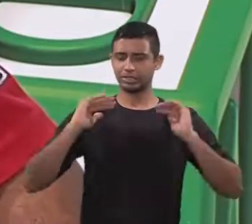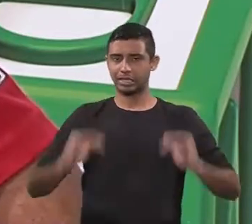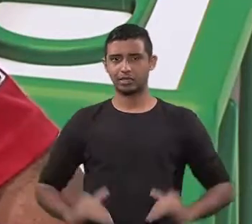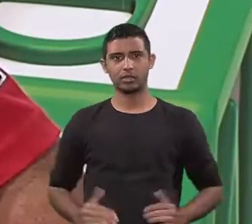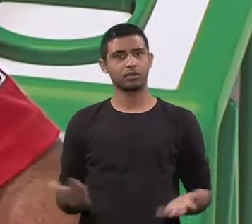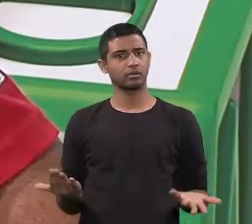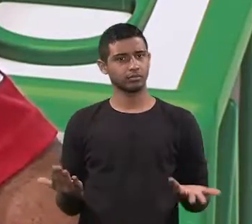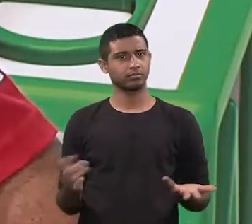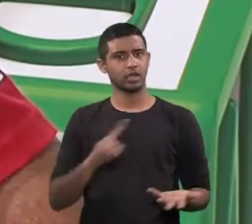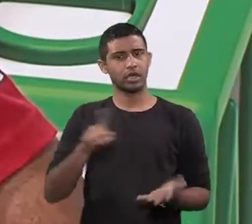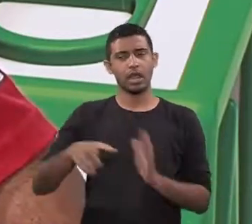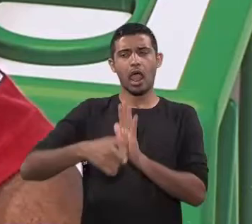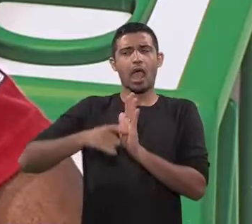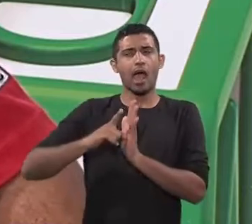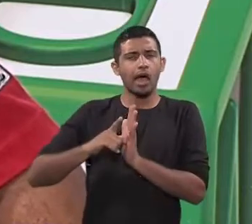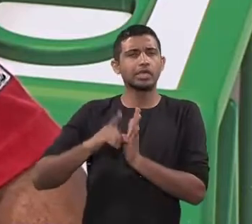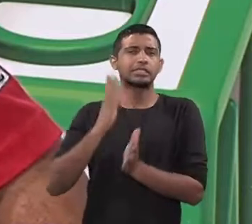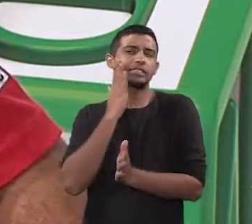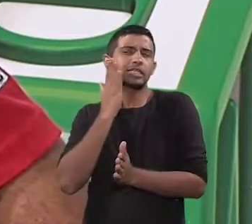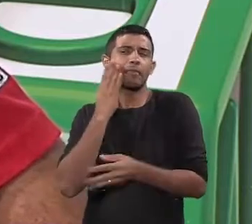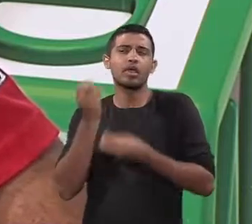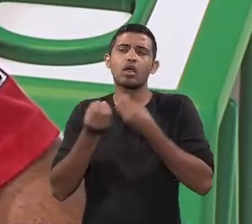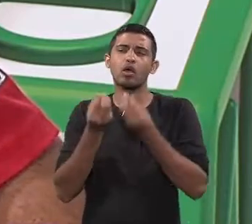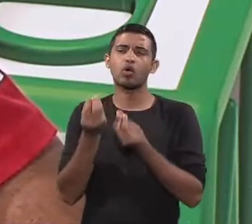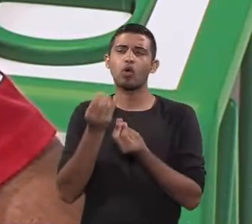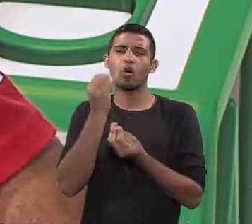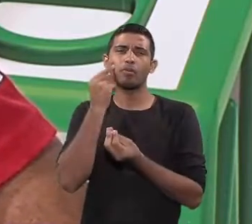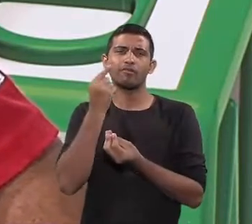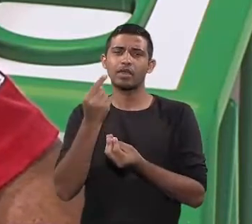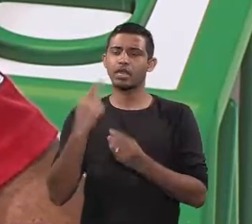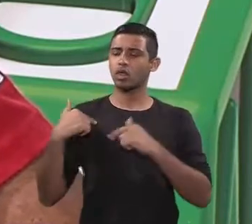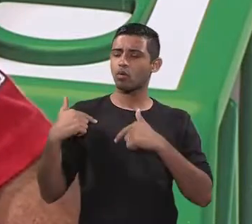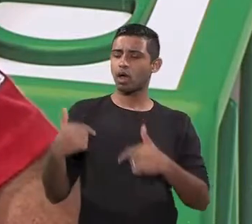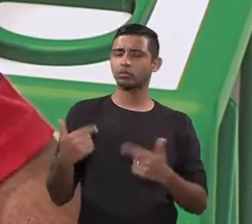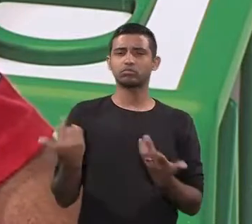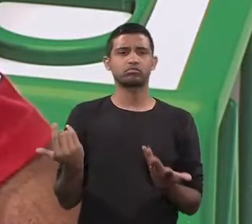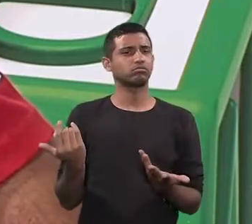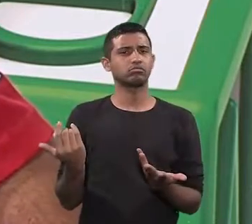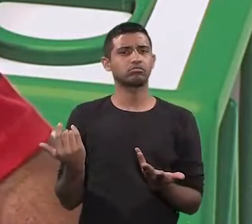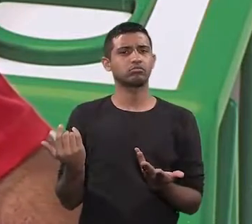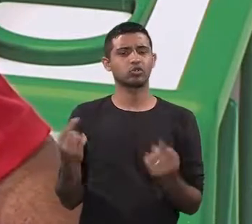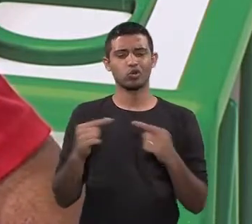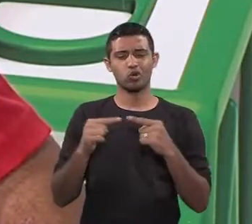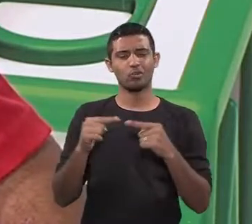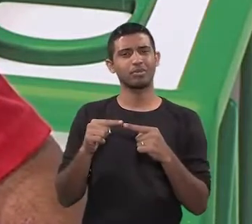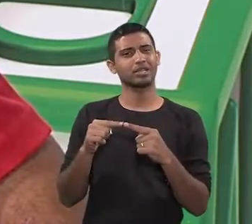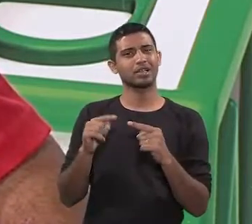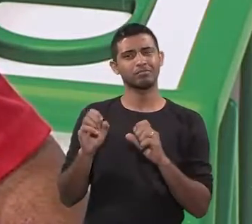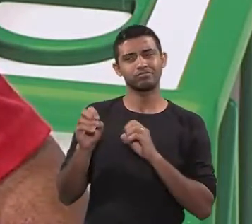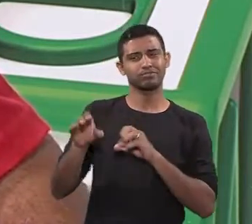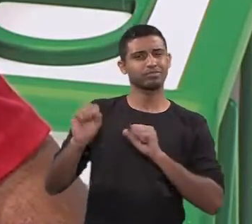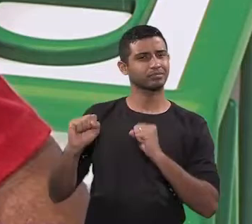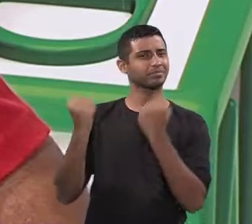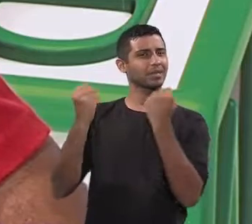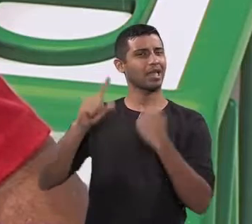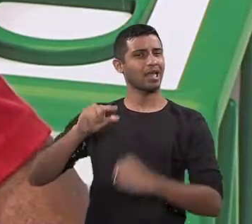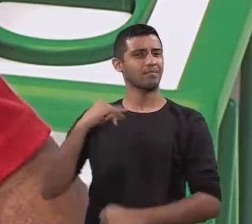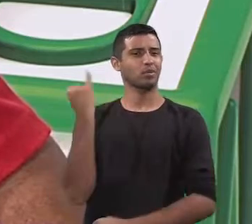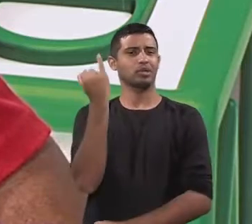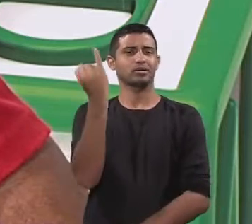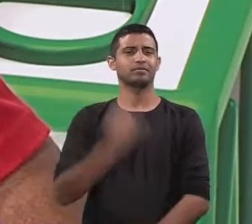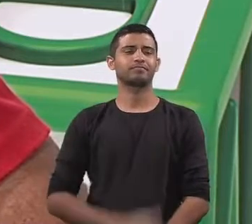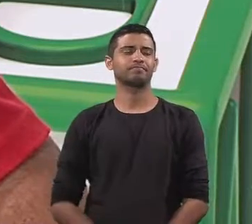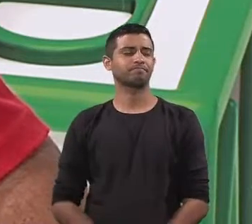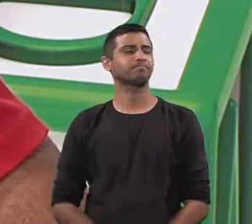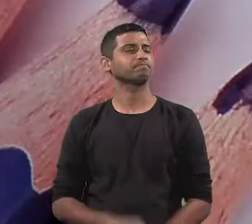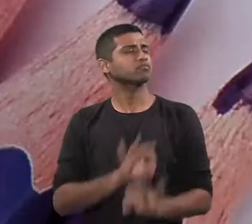ter essa formação, essa maneira de agir, de forma que eu acho que a educação física é fundamental nesse